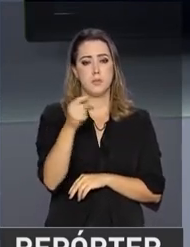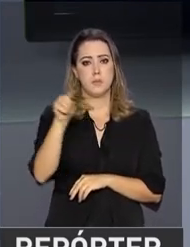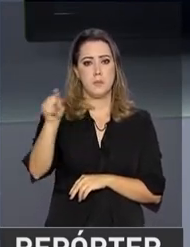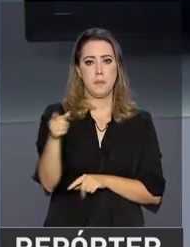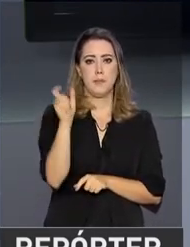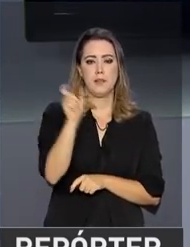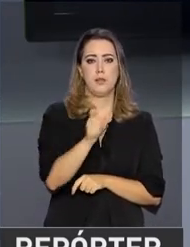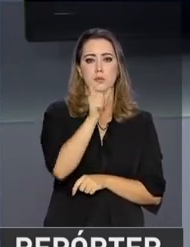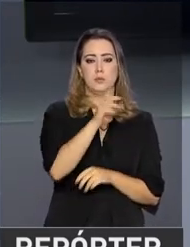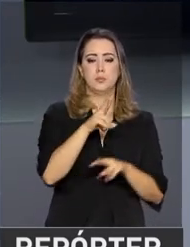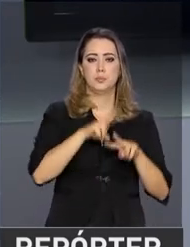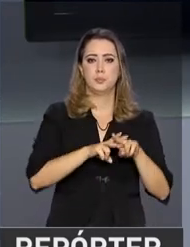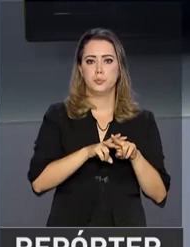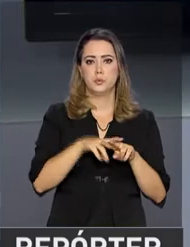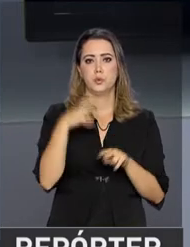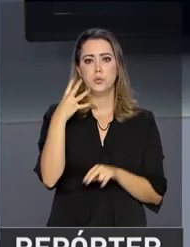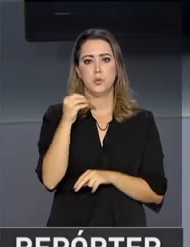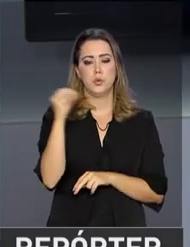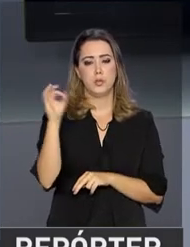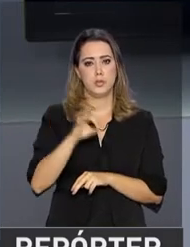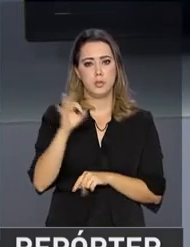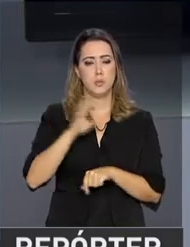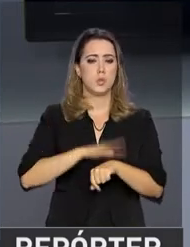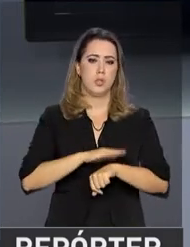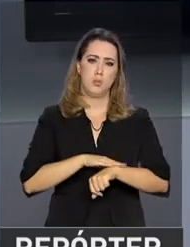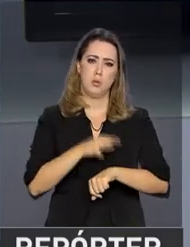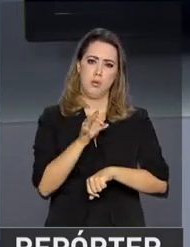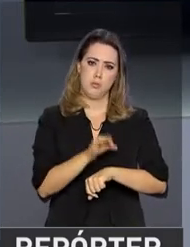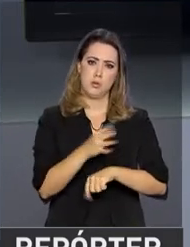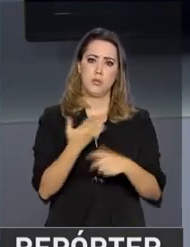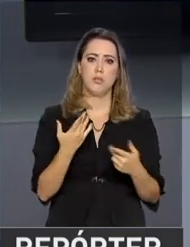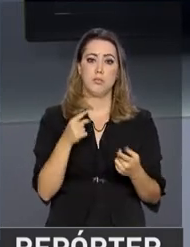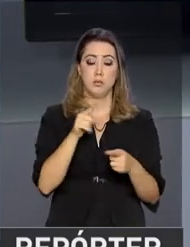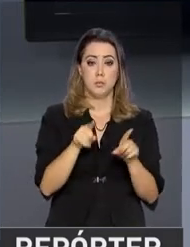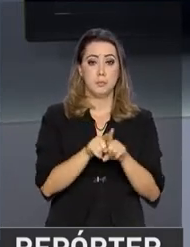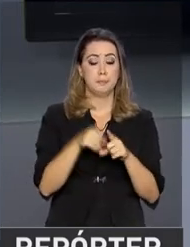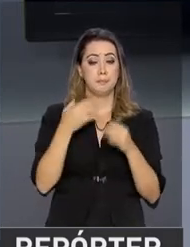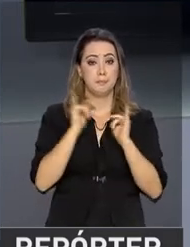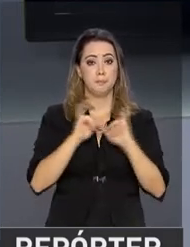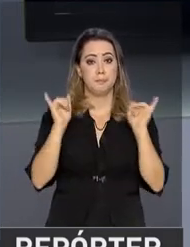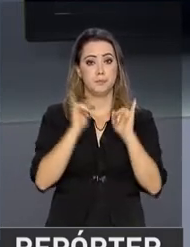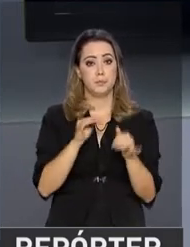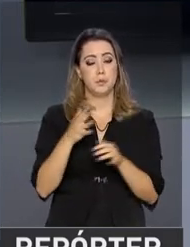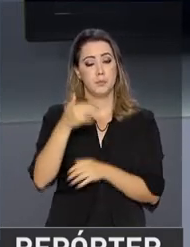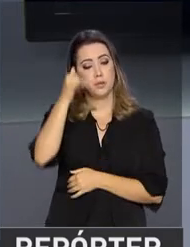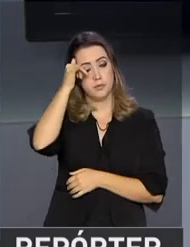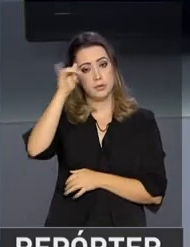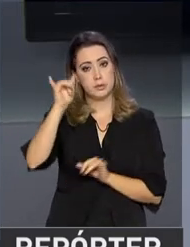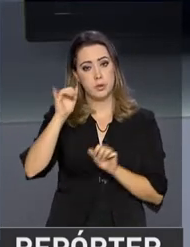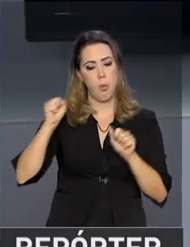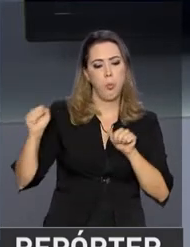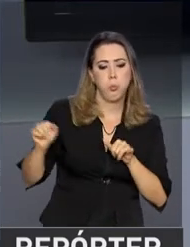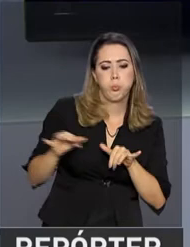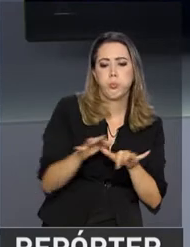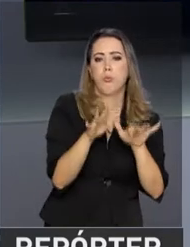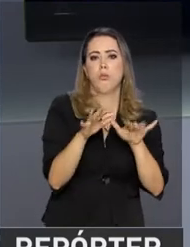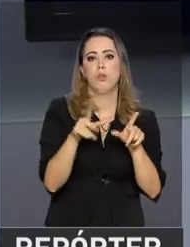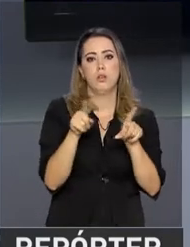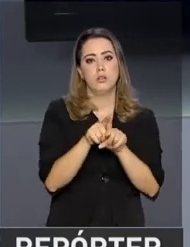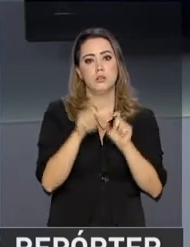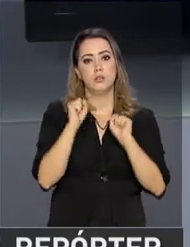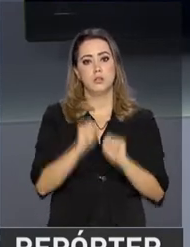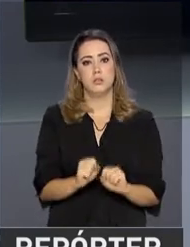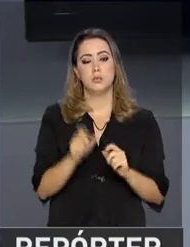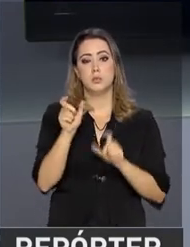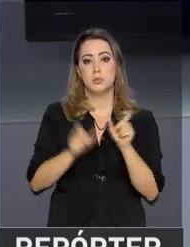sendo 40% desses provisórios. Uma das ações divulgadas para combater a superlotação dos presídios é a